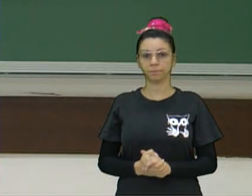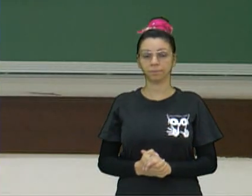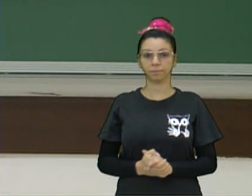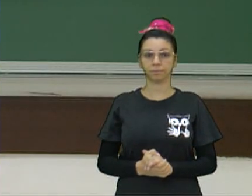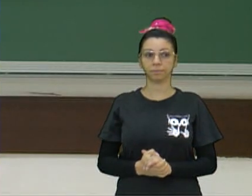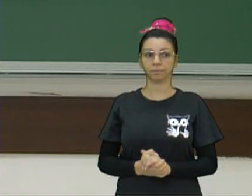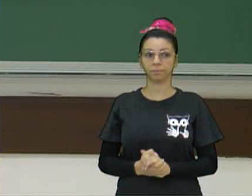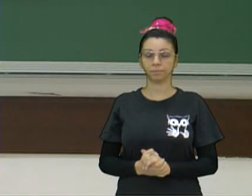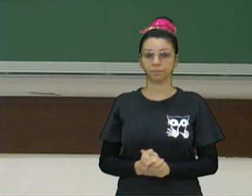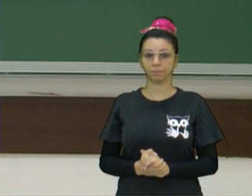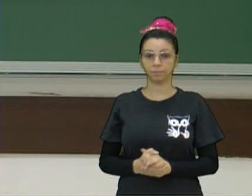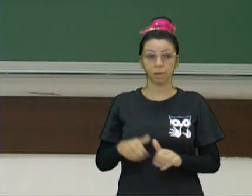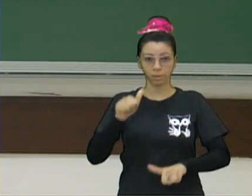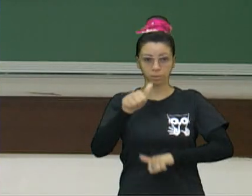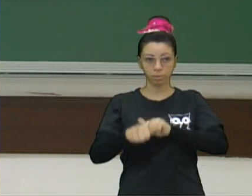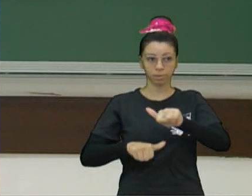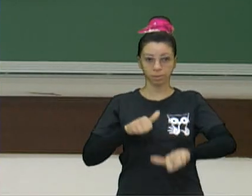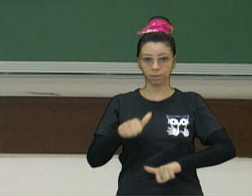Trocou.